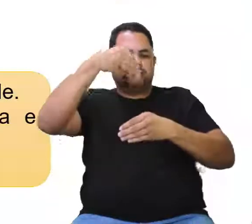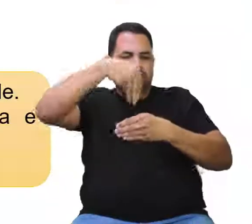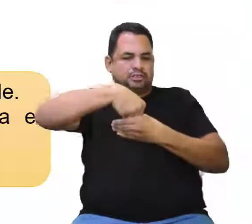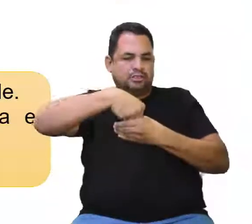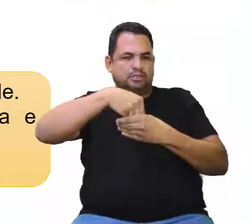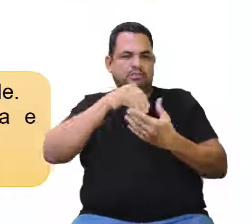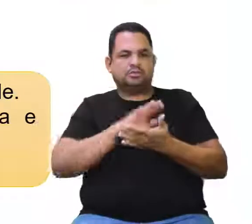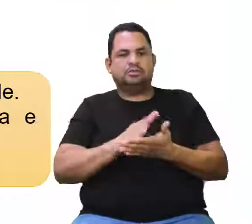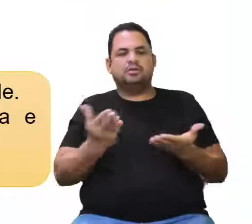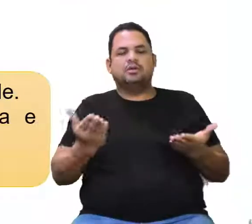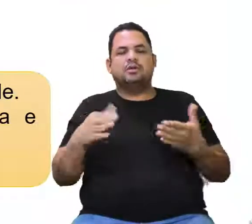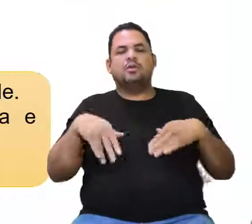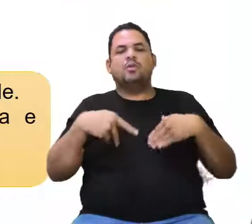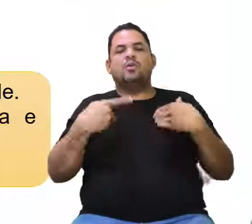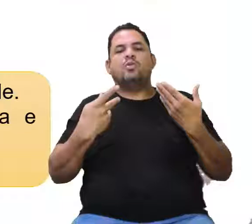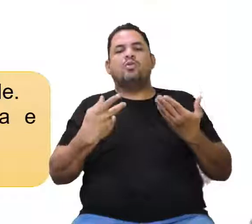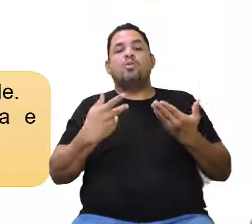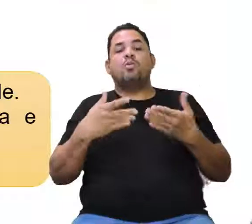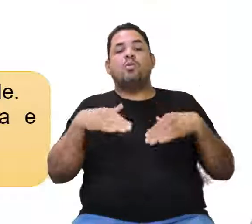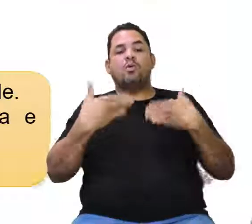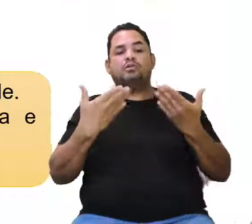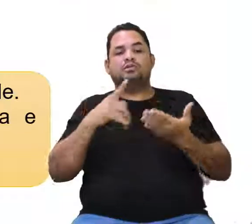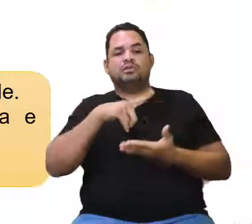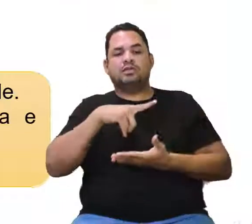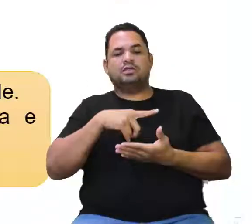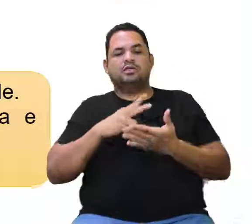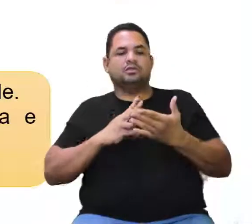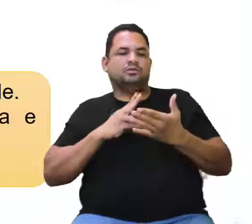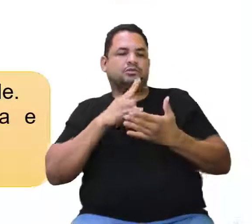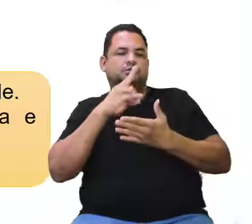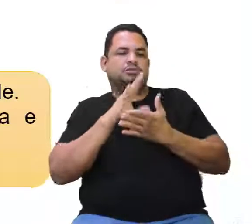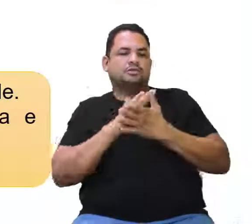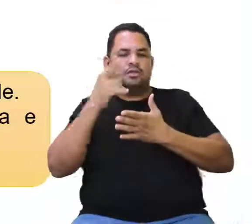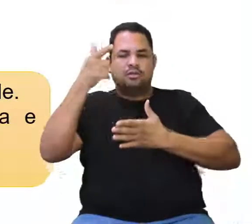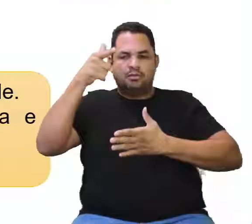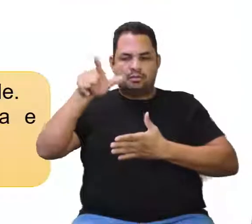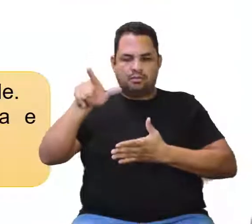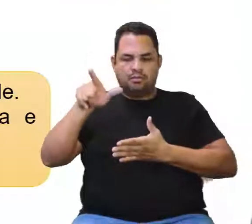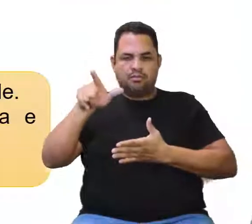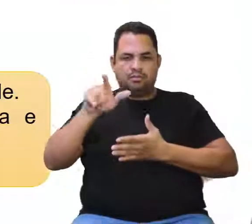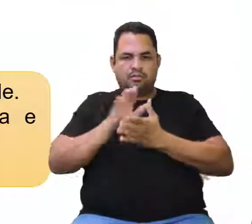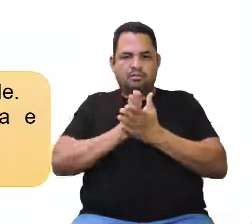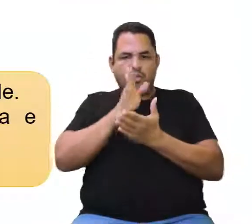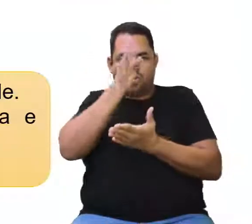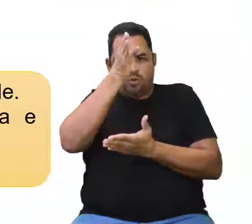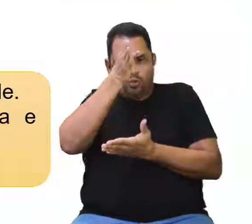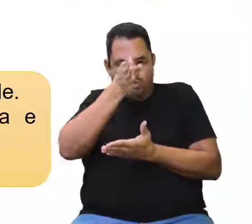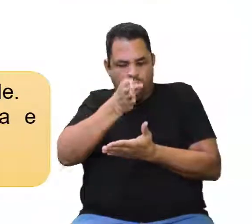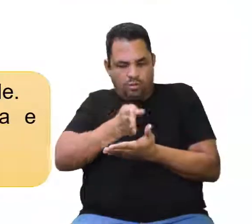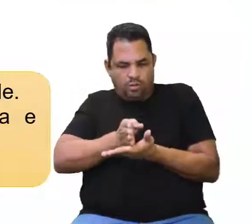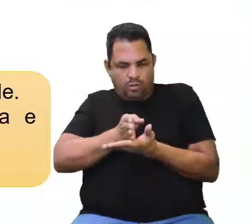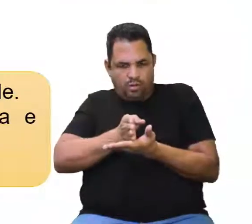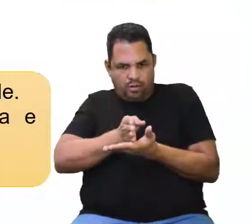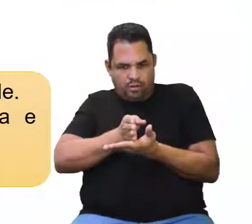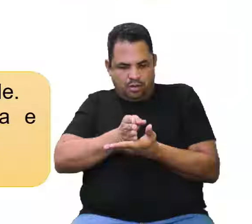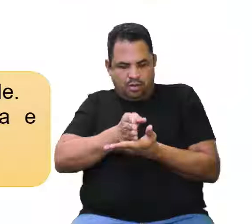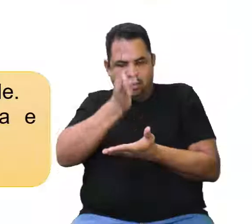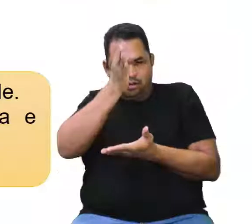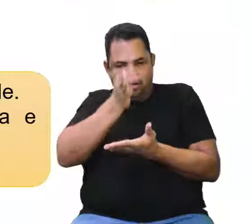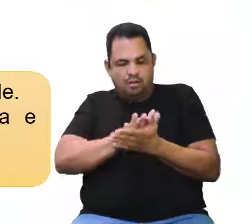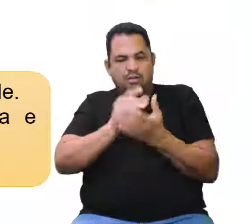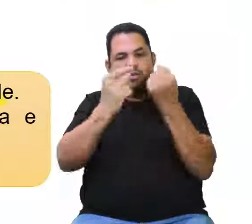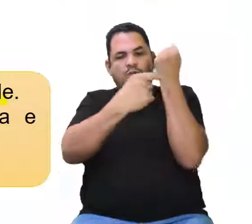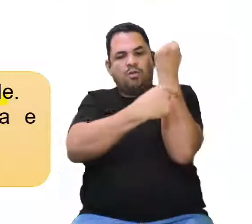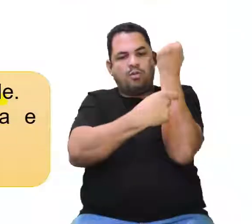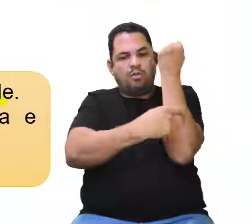internas, né? Então, quando eu tenho esse fortalecimento, eu vou conseguir alinhar a coluna lombar contra